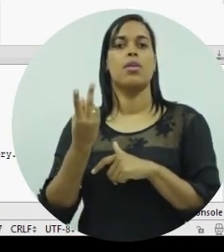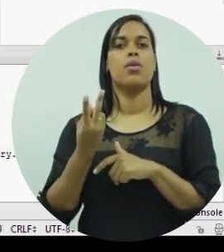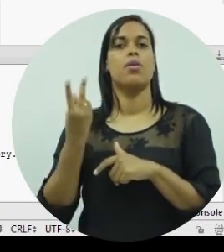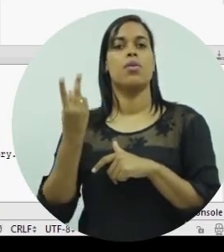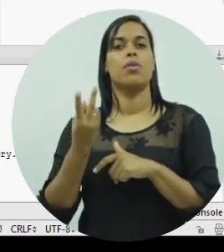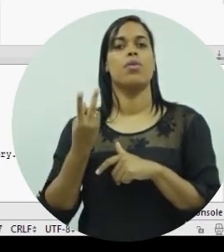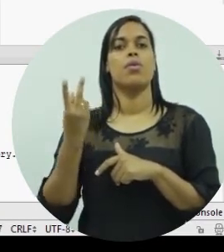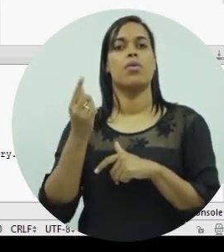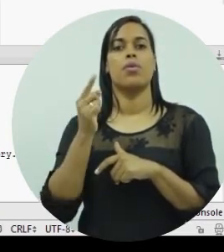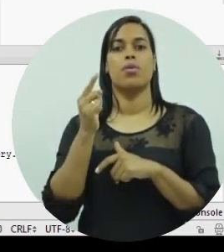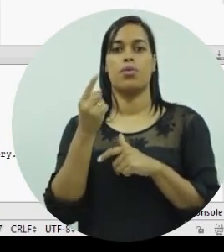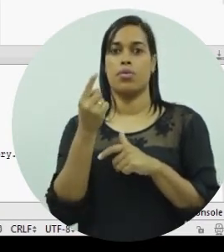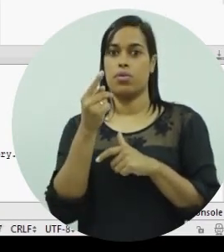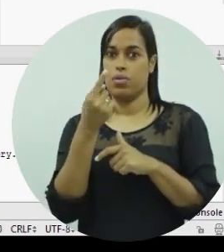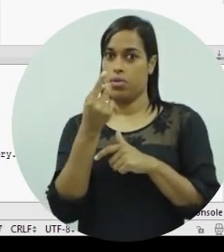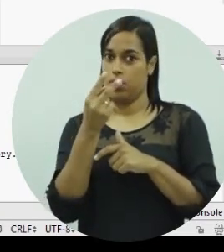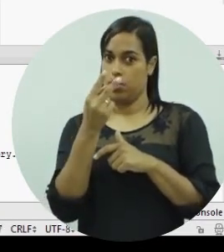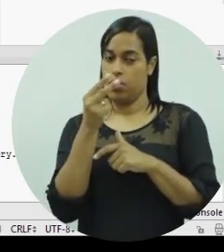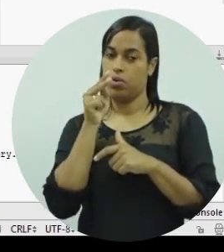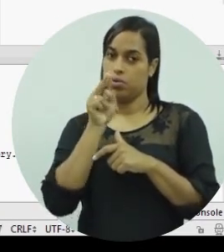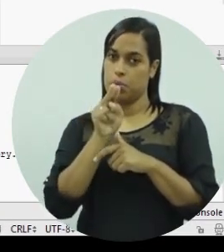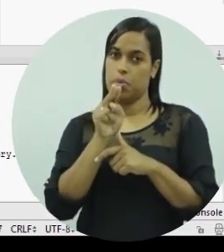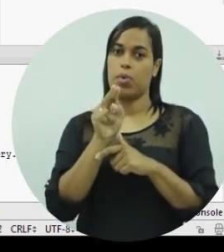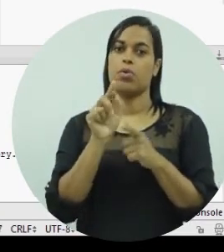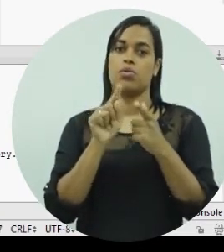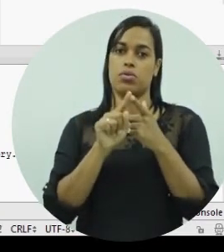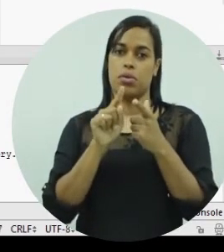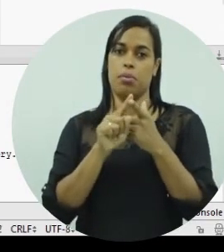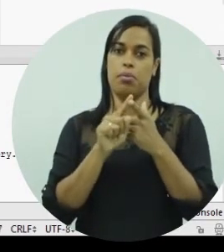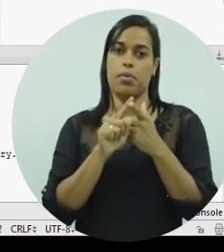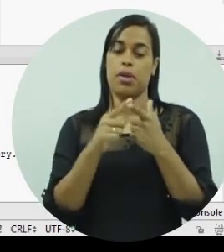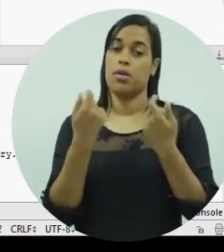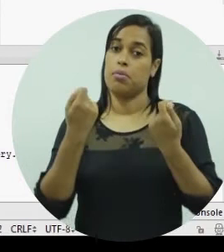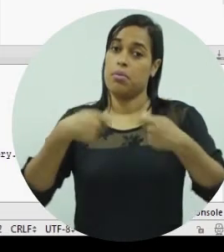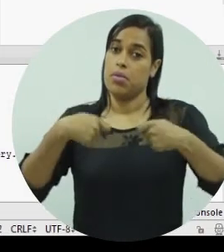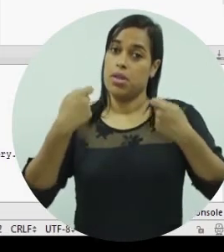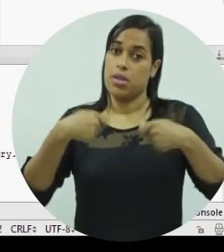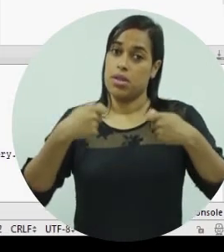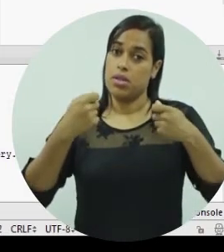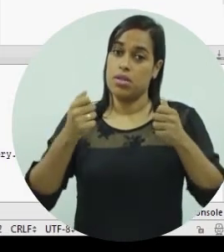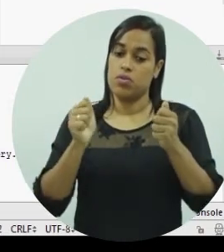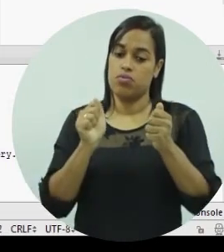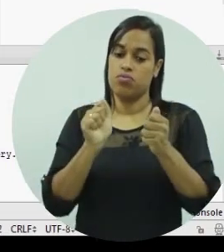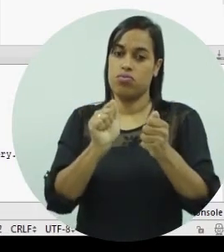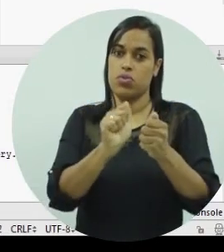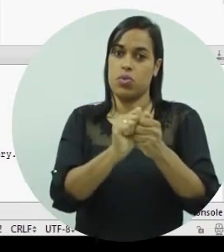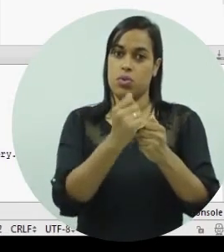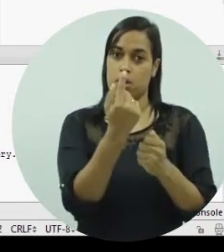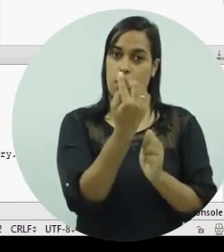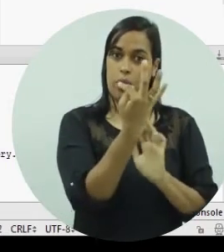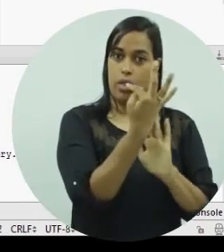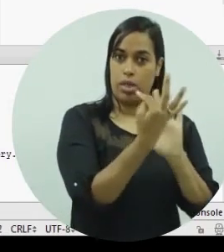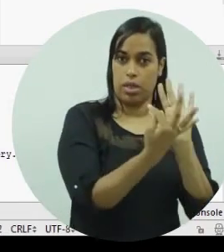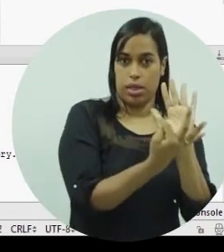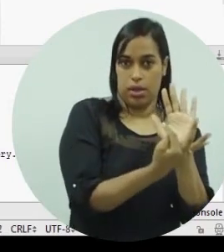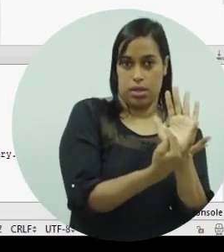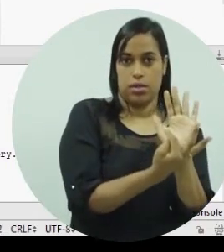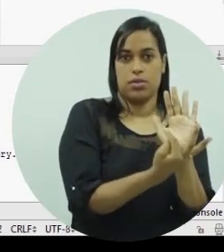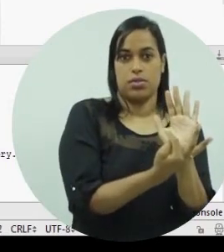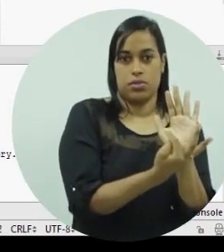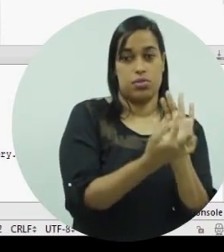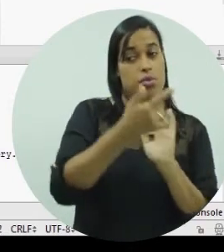dois pontos espaço, e vou concatenar, ou seja, juntar um texto a um